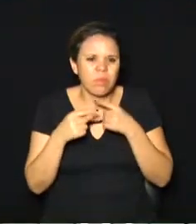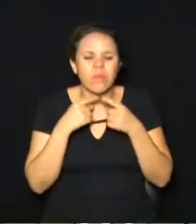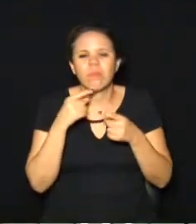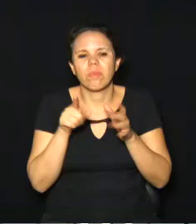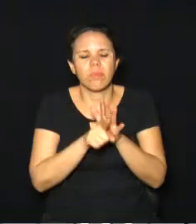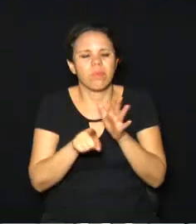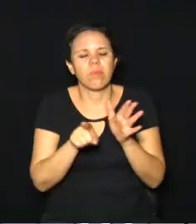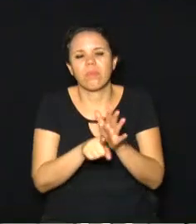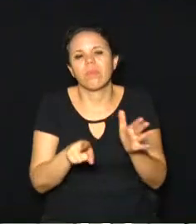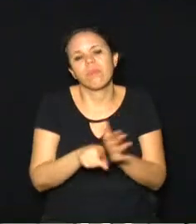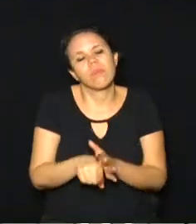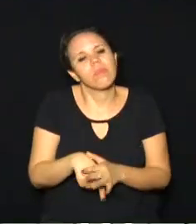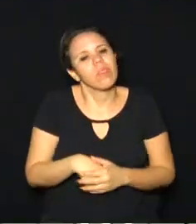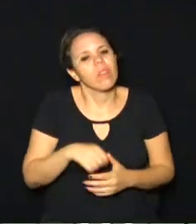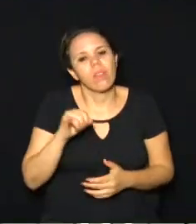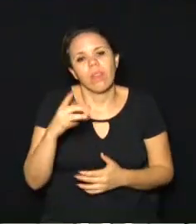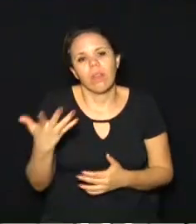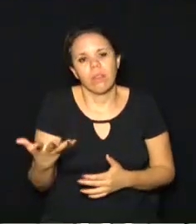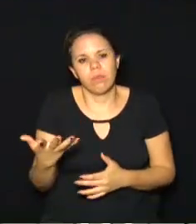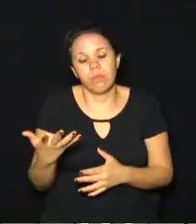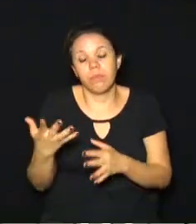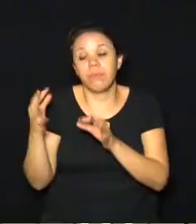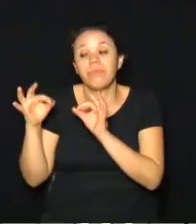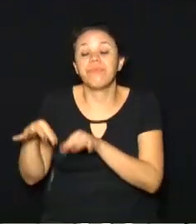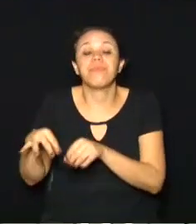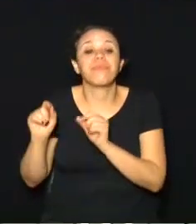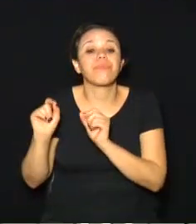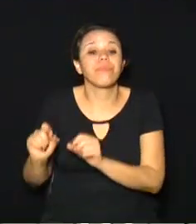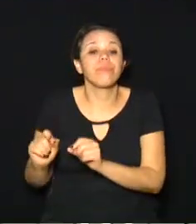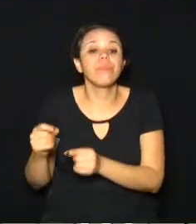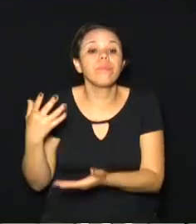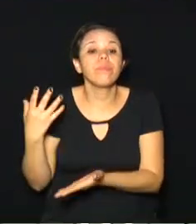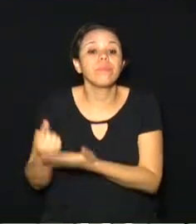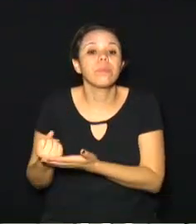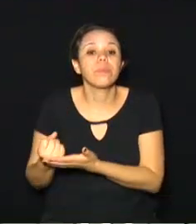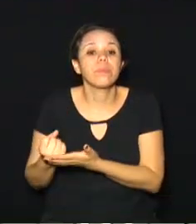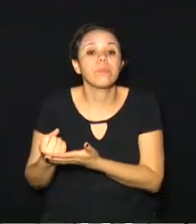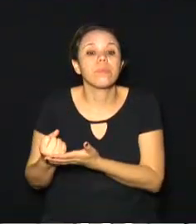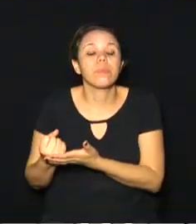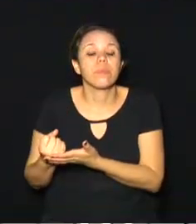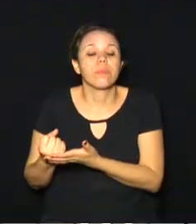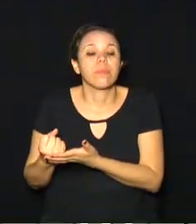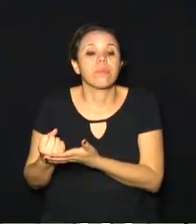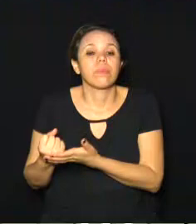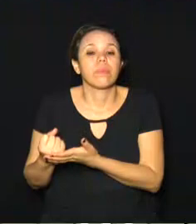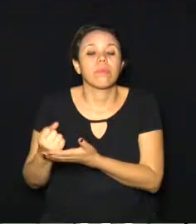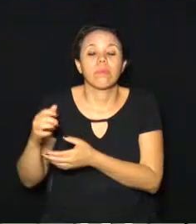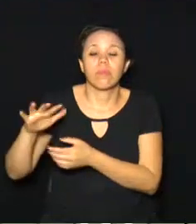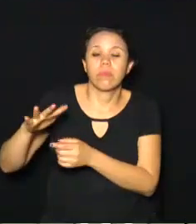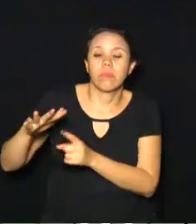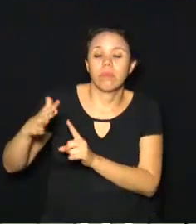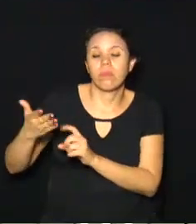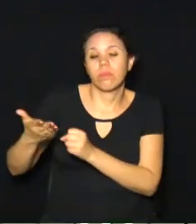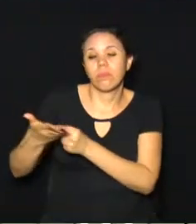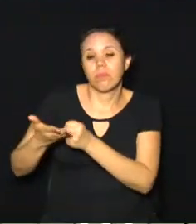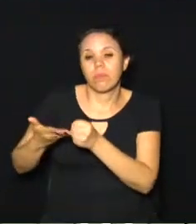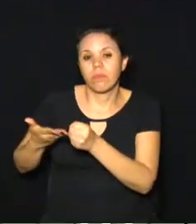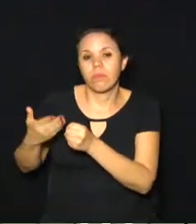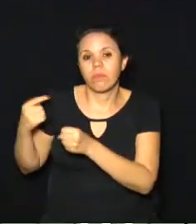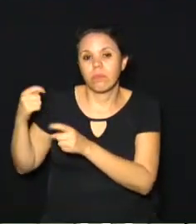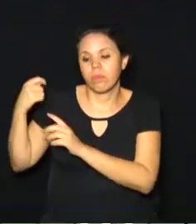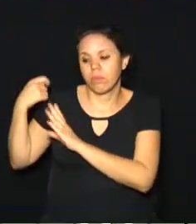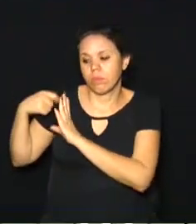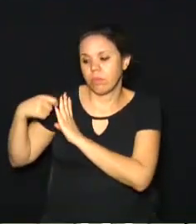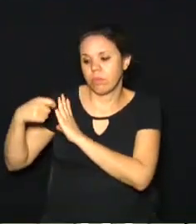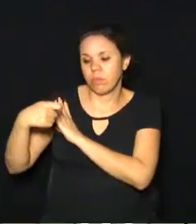têm perguntado se não era o justo eles receberem a média dos salários dos últimos meses,